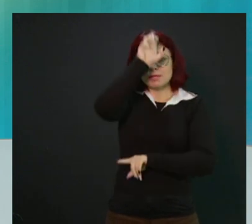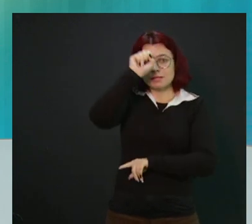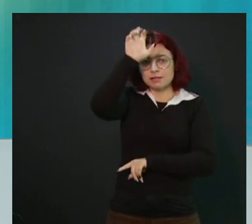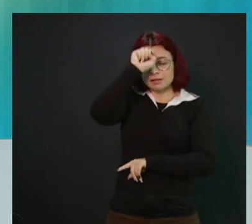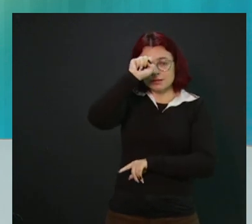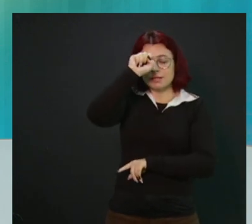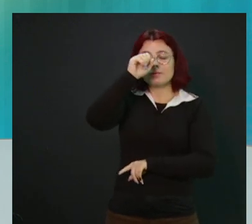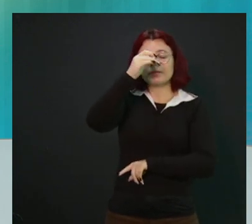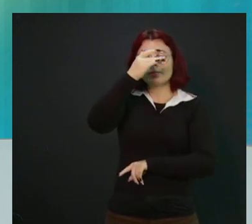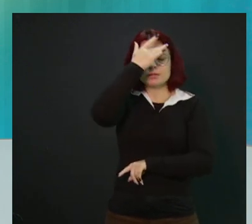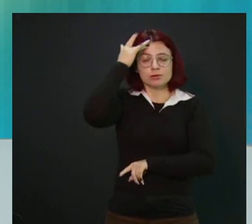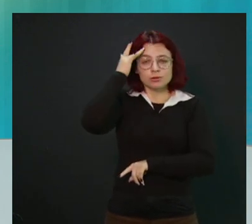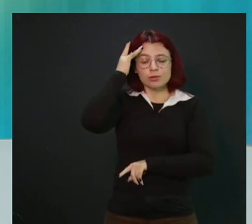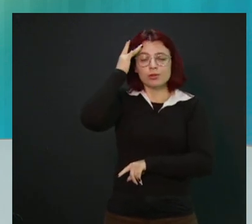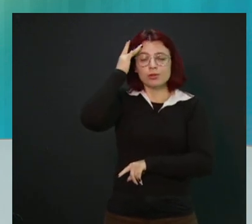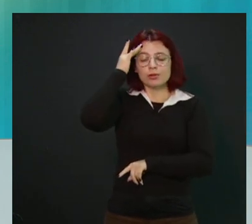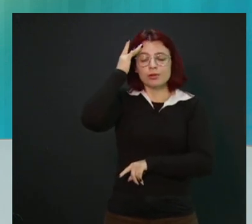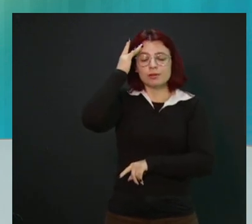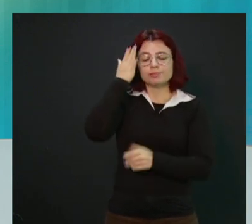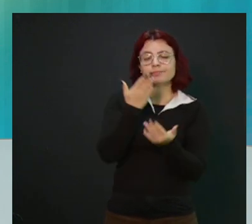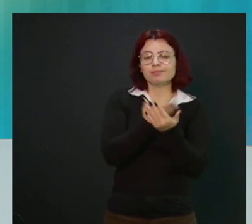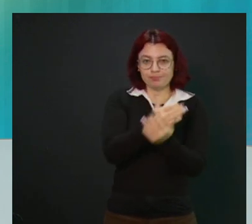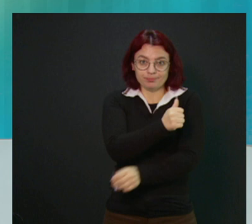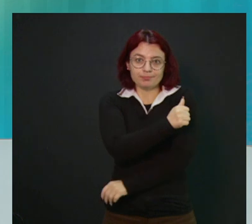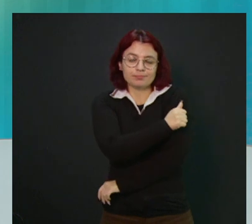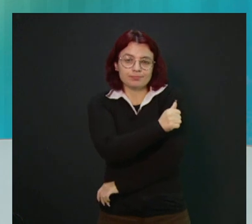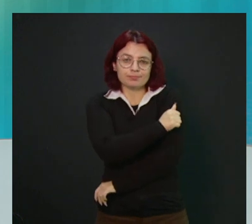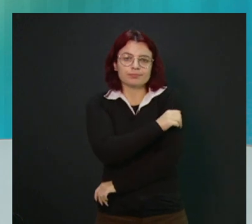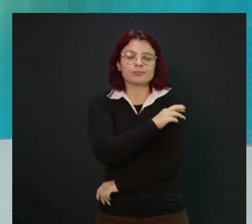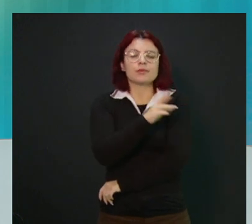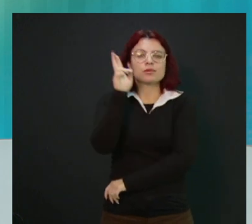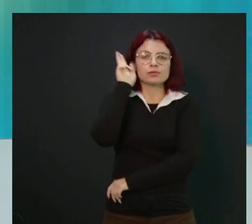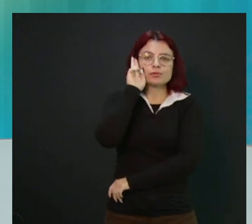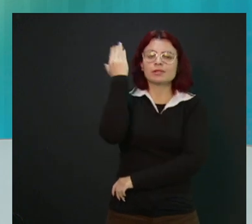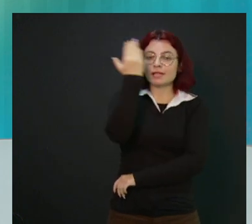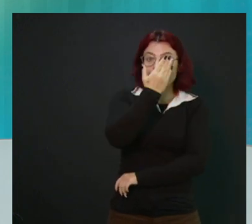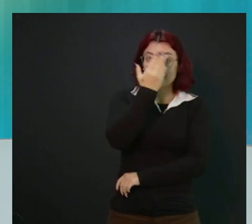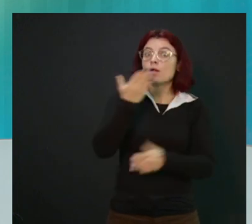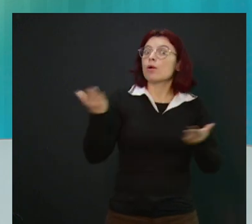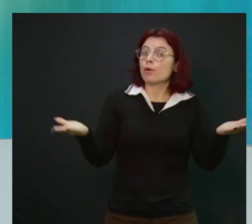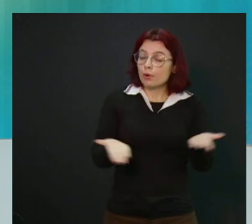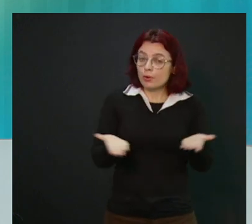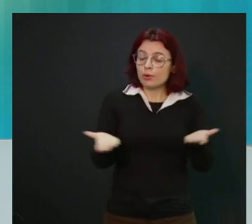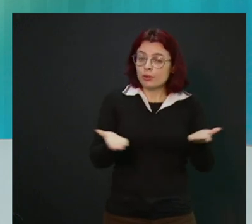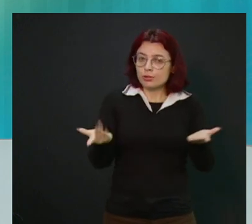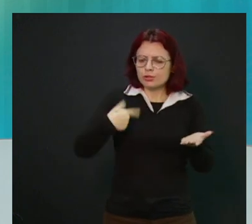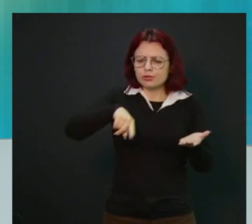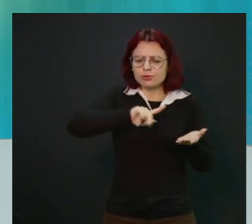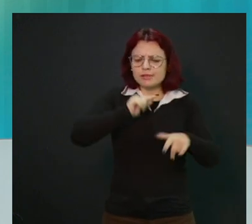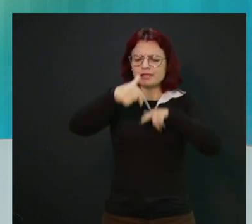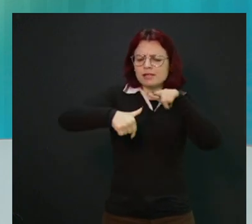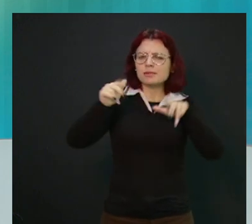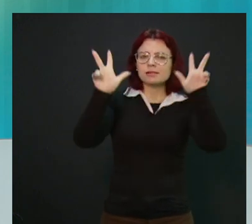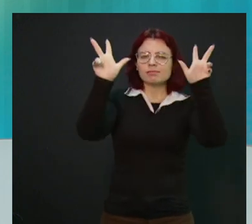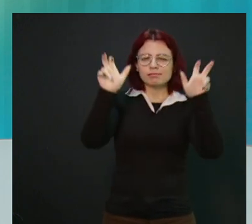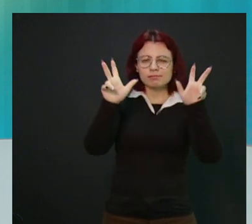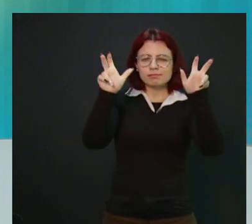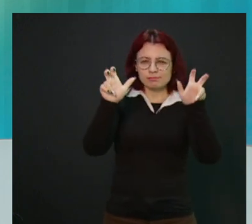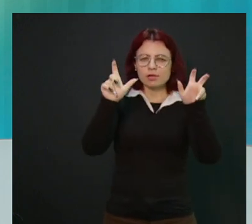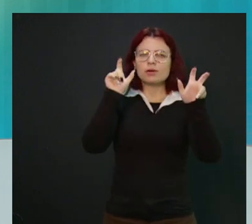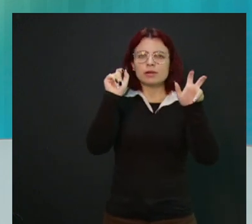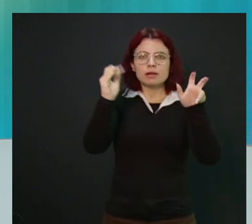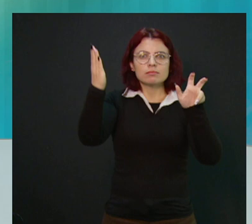dos estudantes com surdo-cegueira. Hoje estaremos trabalhando o tema Entendendo